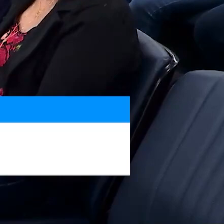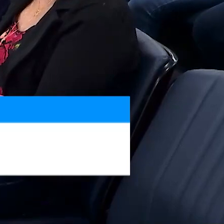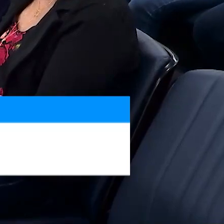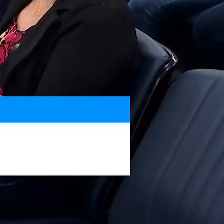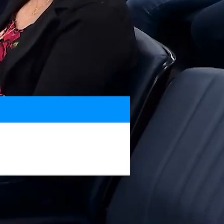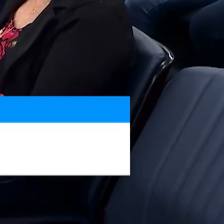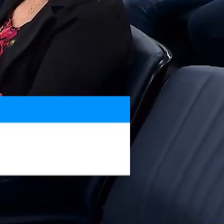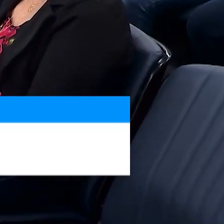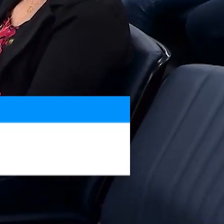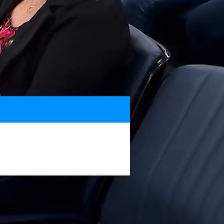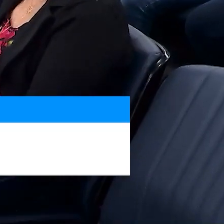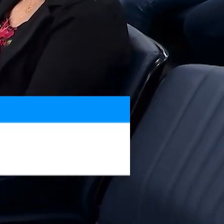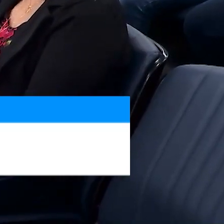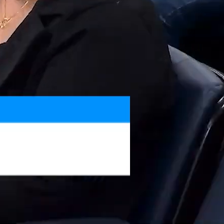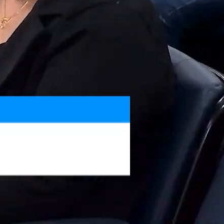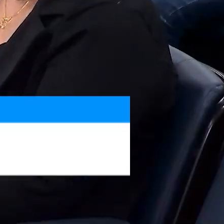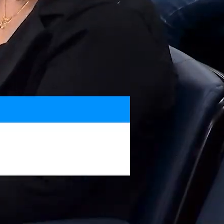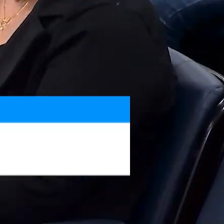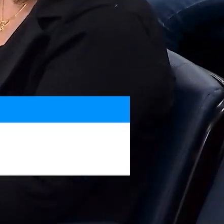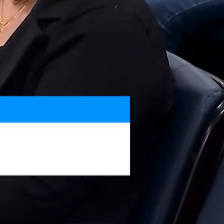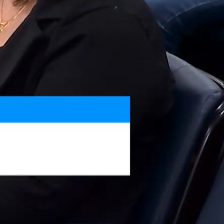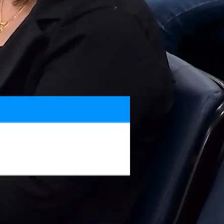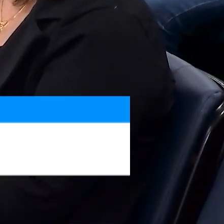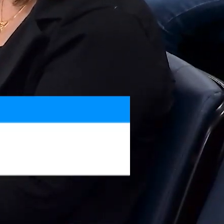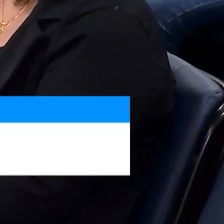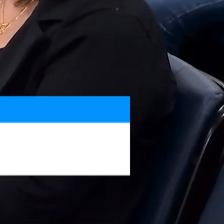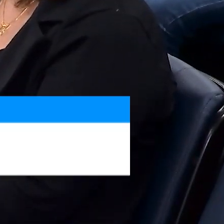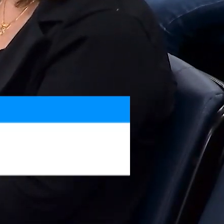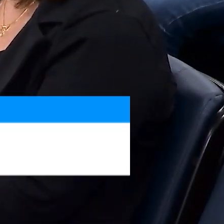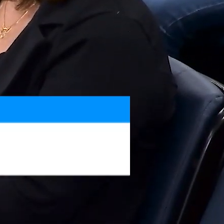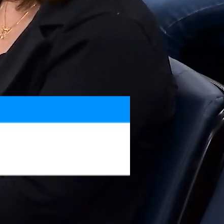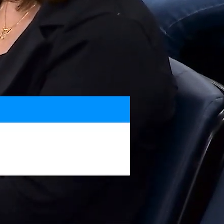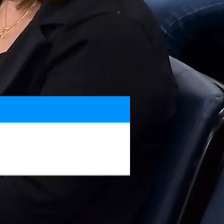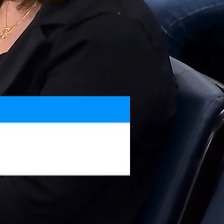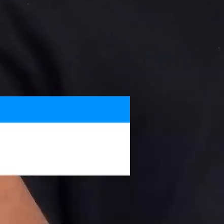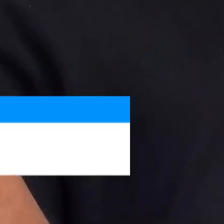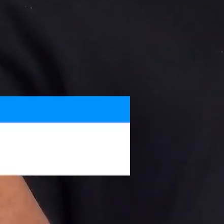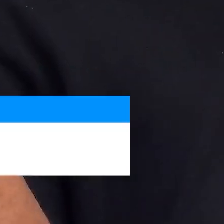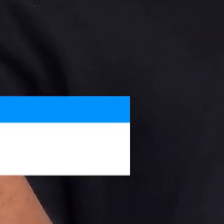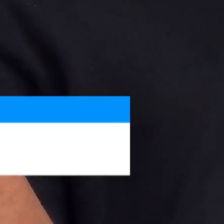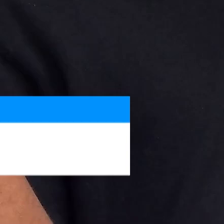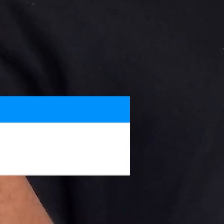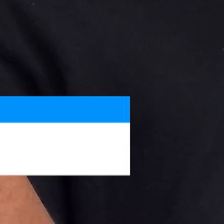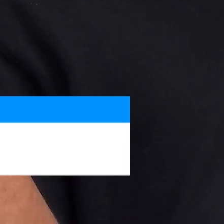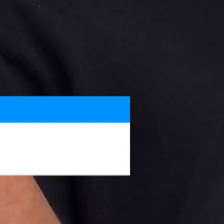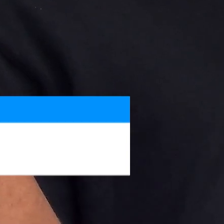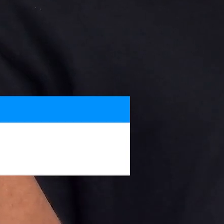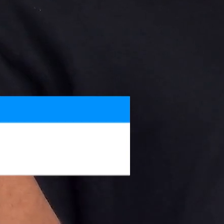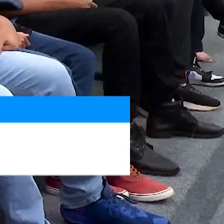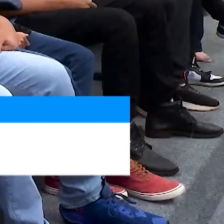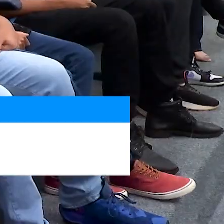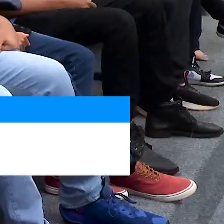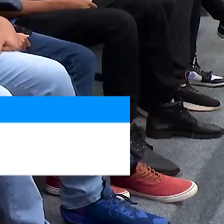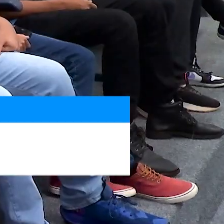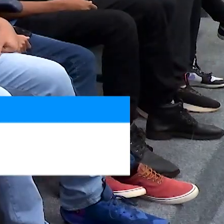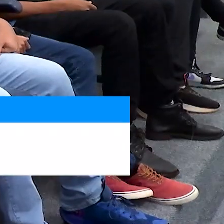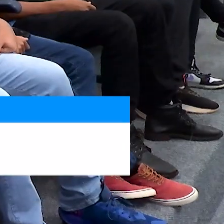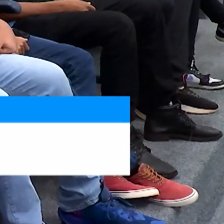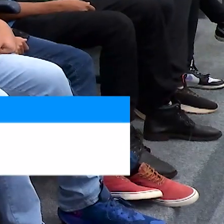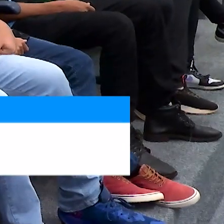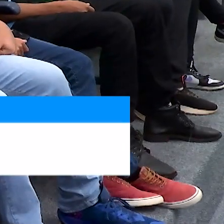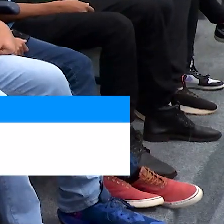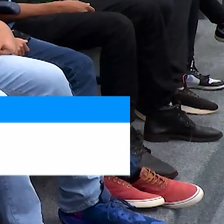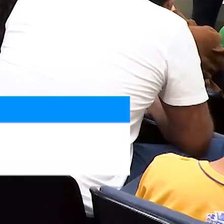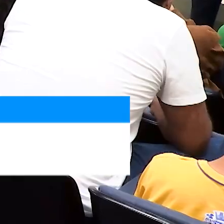Câmara Municipal de Chapadão do Sul, que incentiva e possibilita os alunos a ter uma experiência e vivenciar